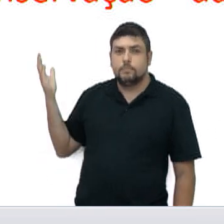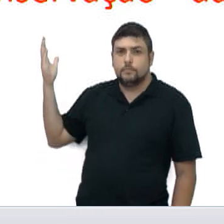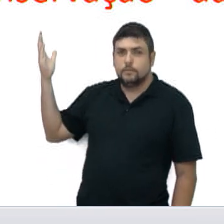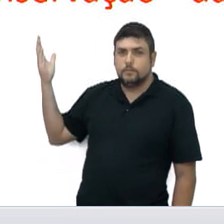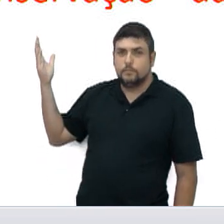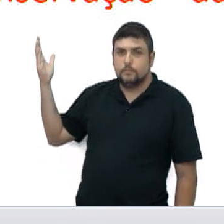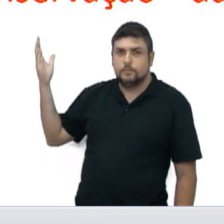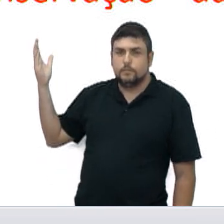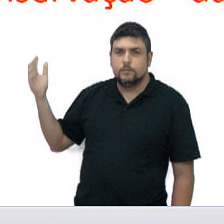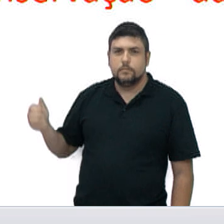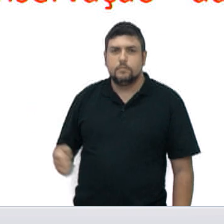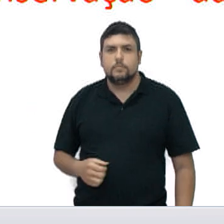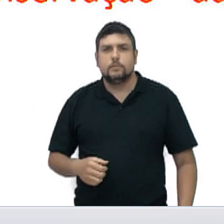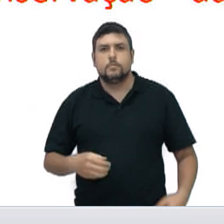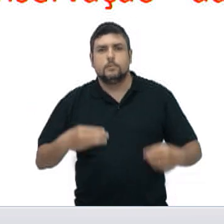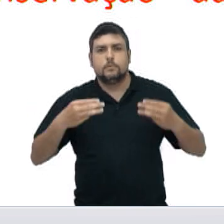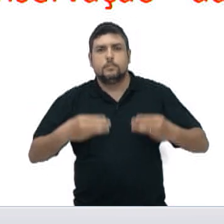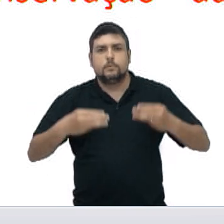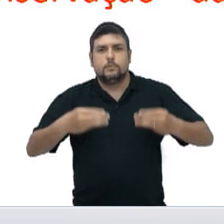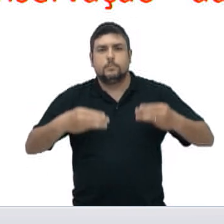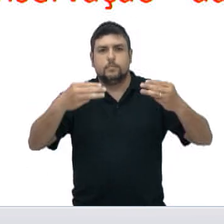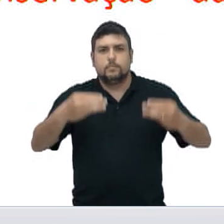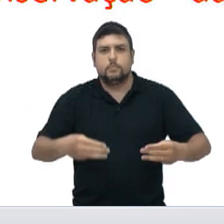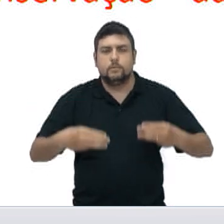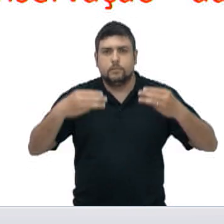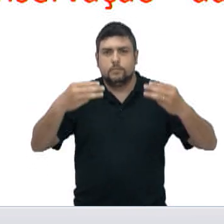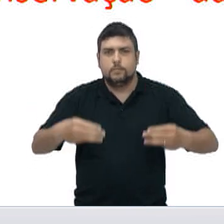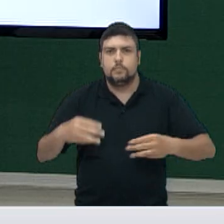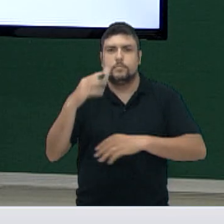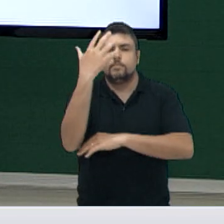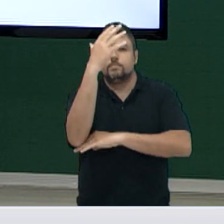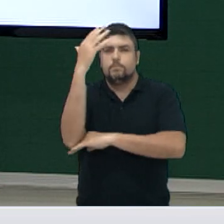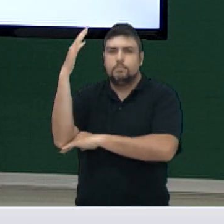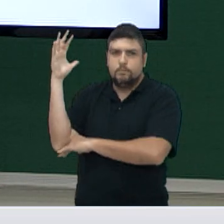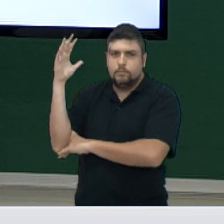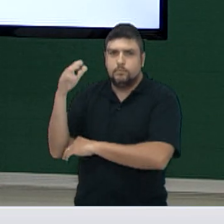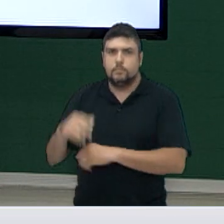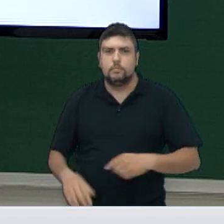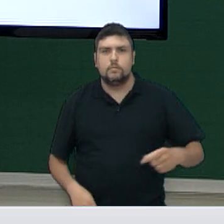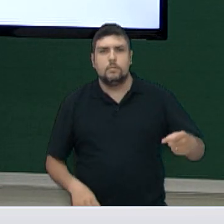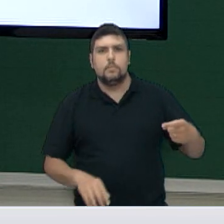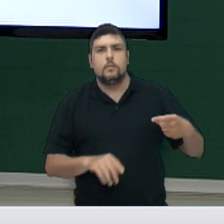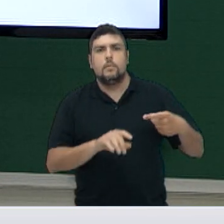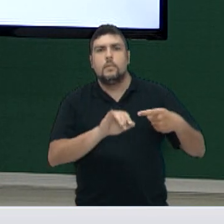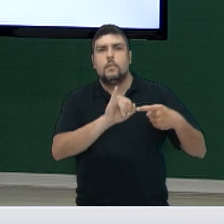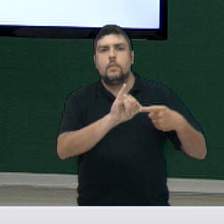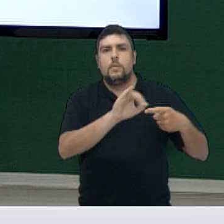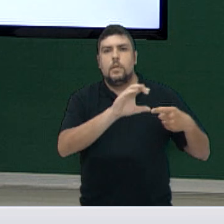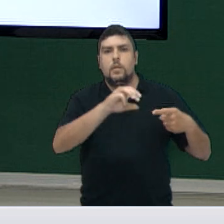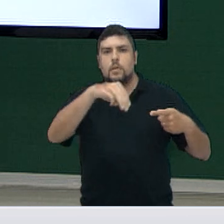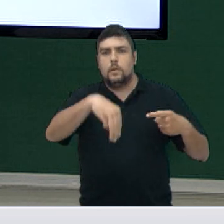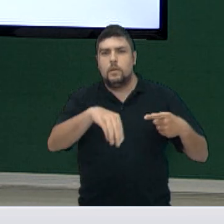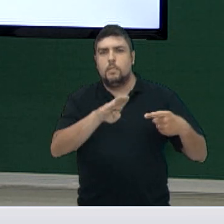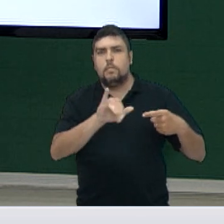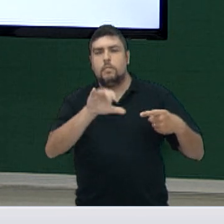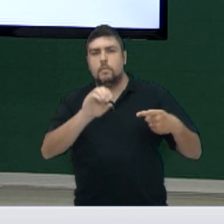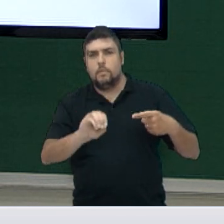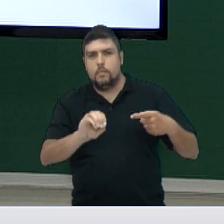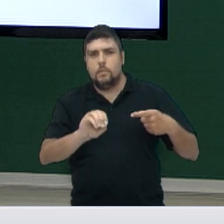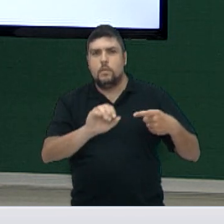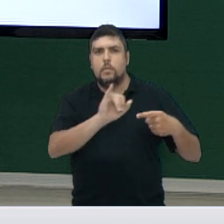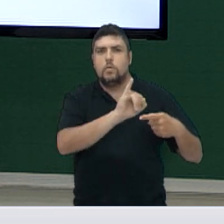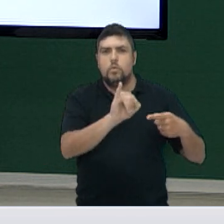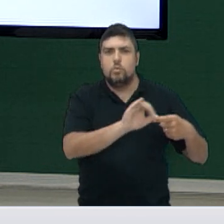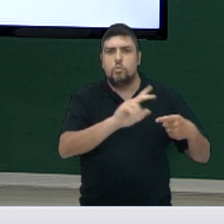MMA, Ministério do Meio Ambiente, ICMBio, Instituto Chico Mendes de Conservação da